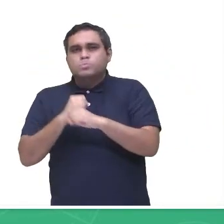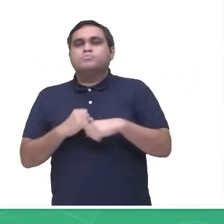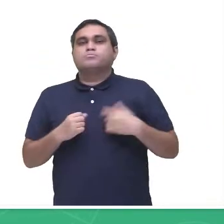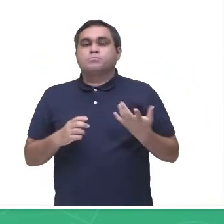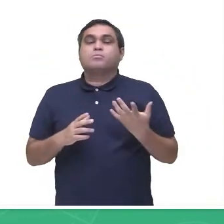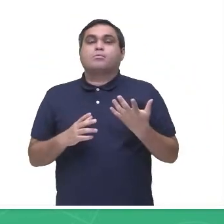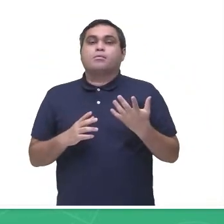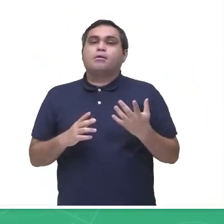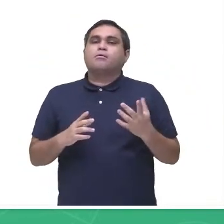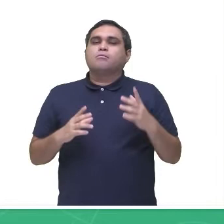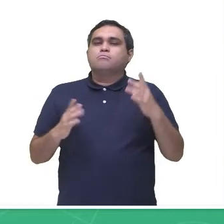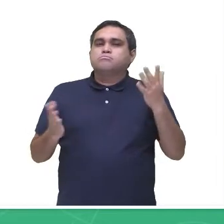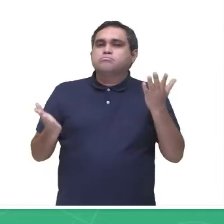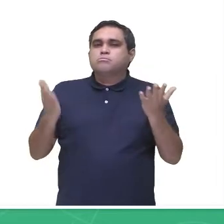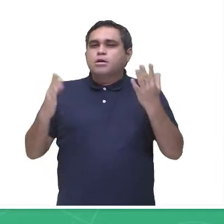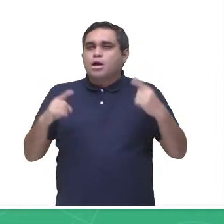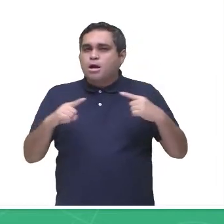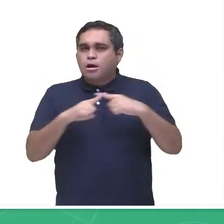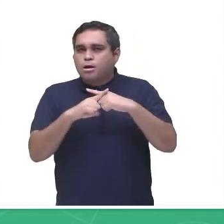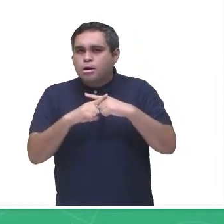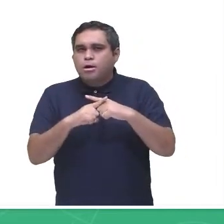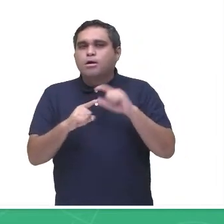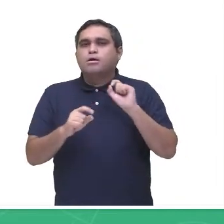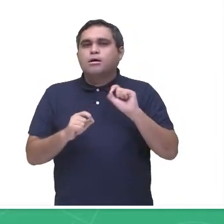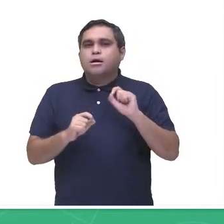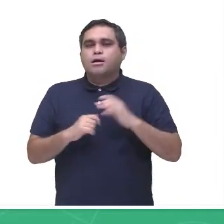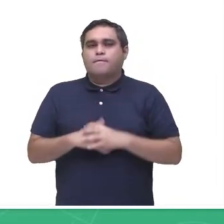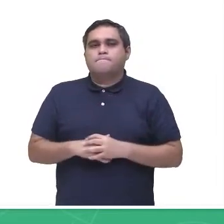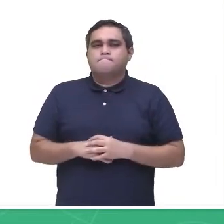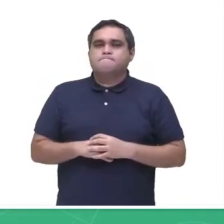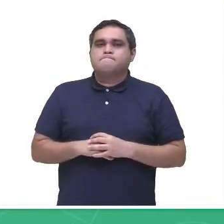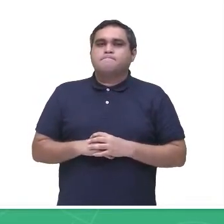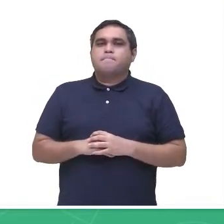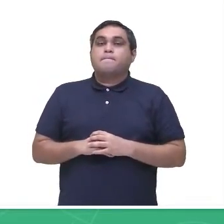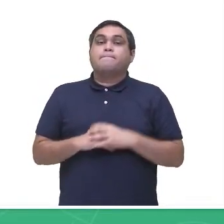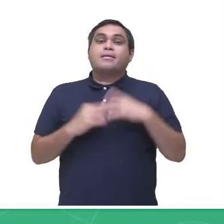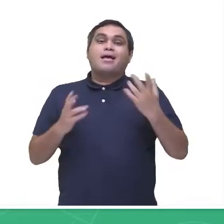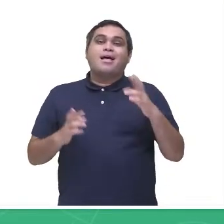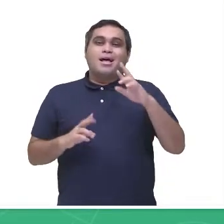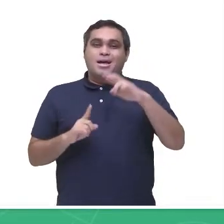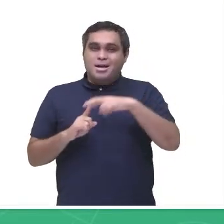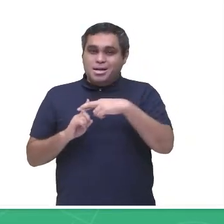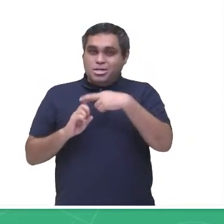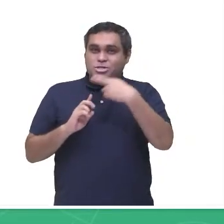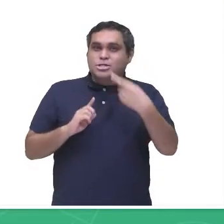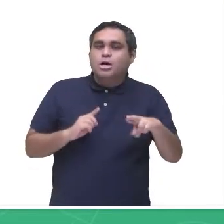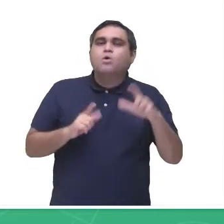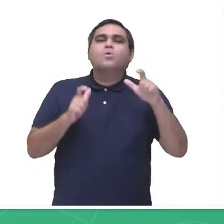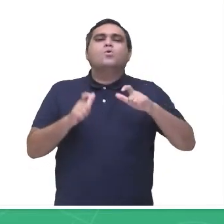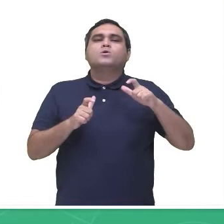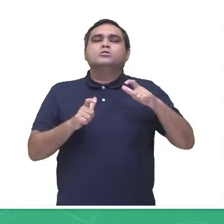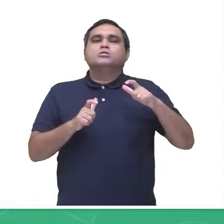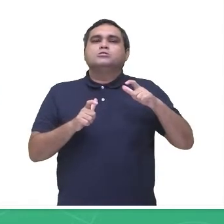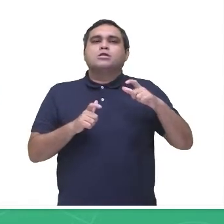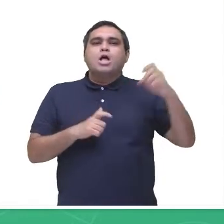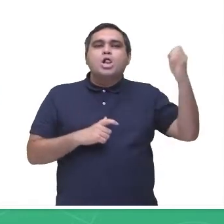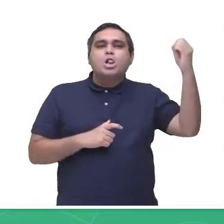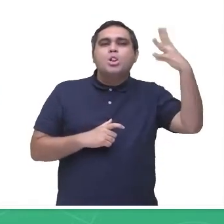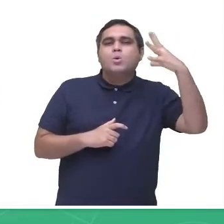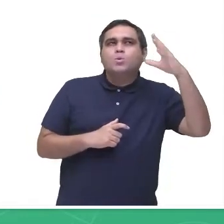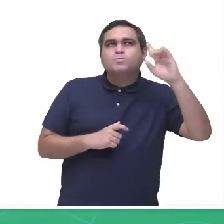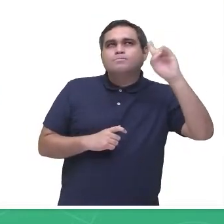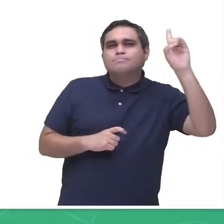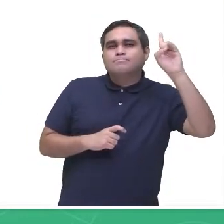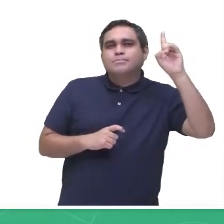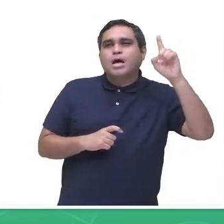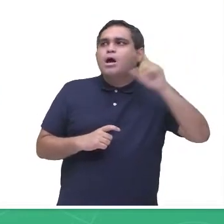tenho escuridão. O que nos remete? Aonde é que eu vou encontrar luz na questão religiosa? Aonde é que eu vou encontrar a escuridão? Então,